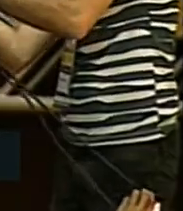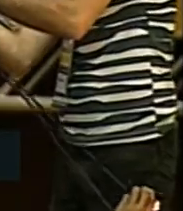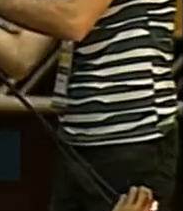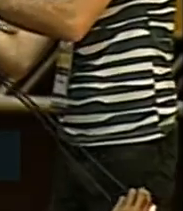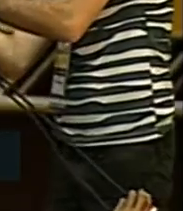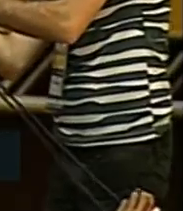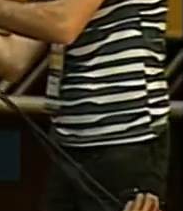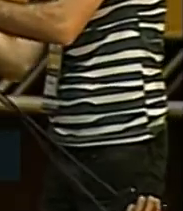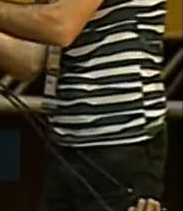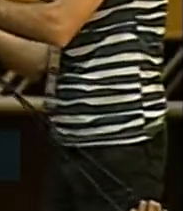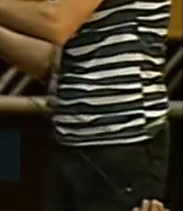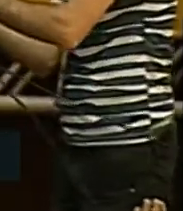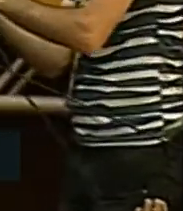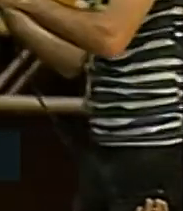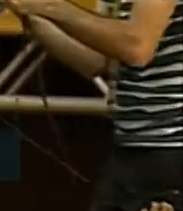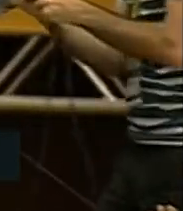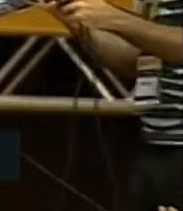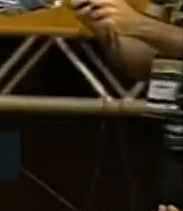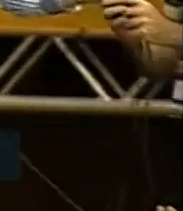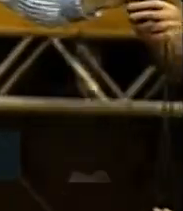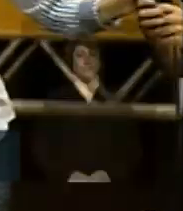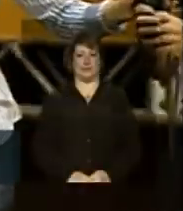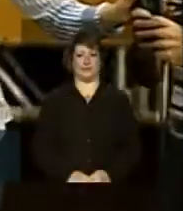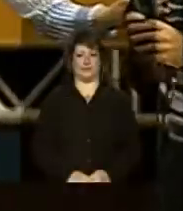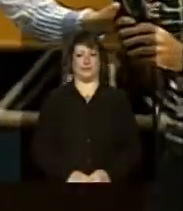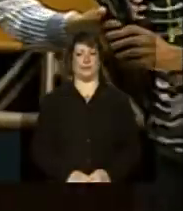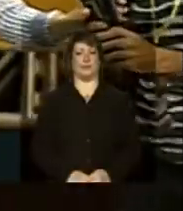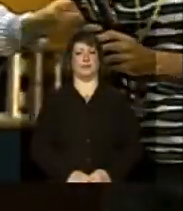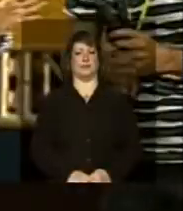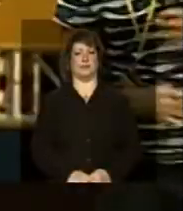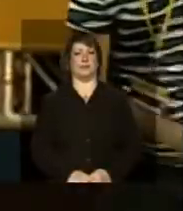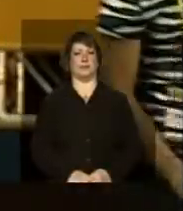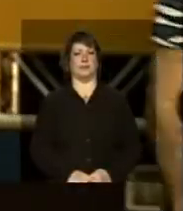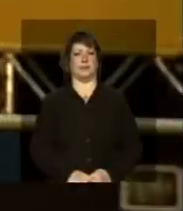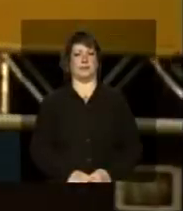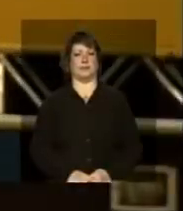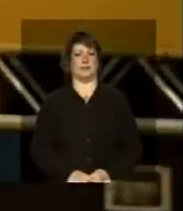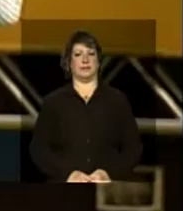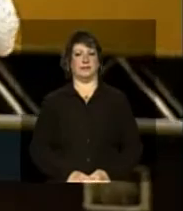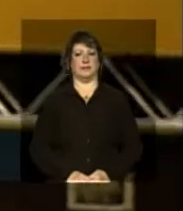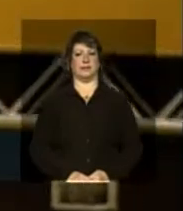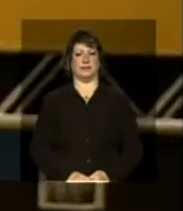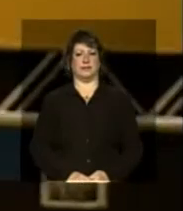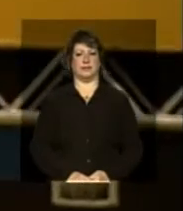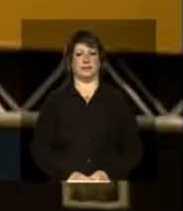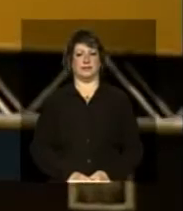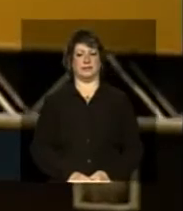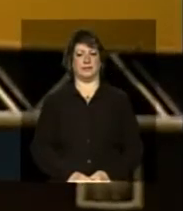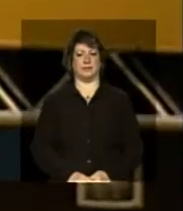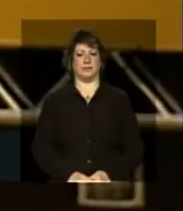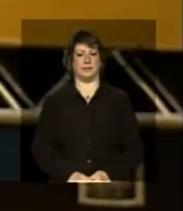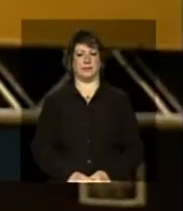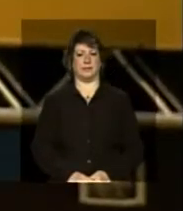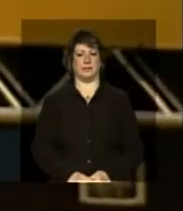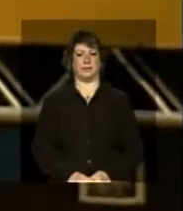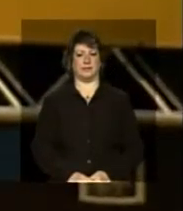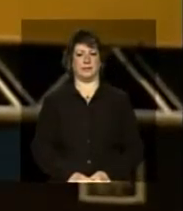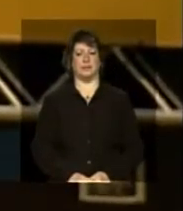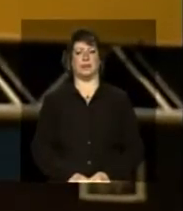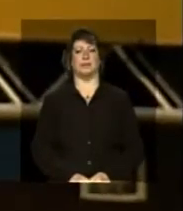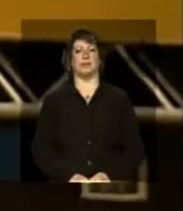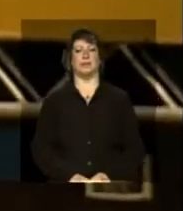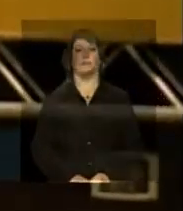acompanha a solenidade de comemoração dos 22 anos do Estatuto da Criança e do Adolescente. Eu quero também,